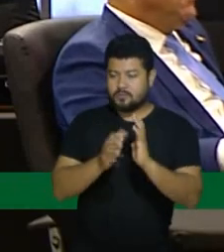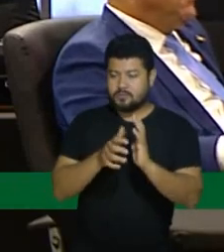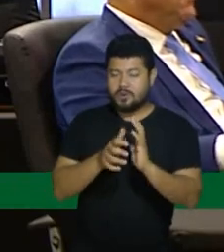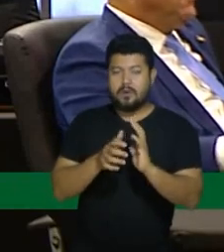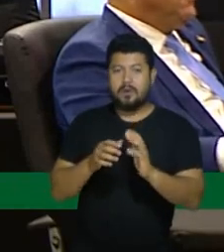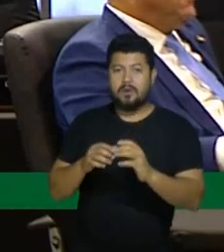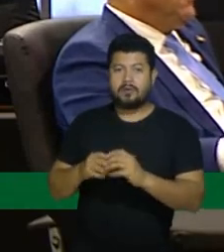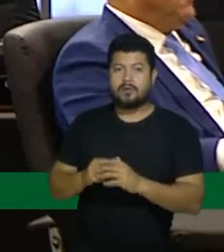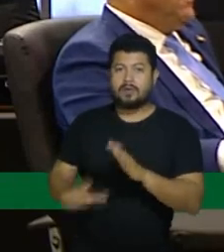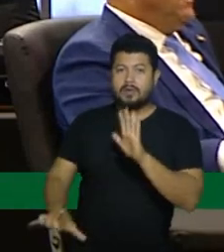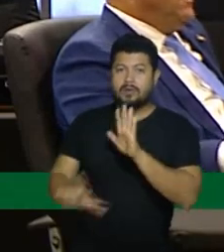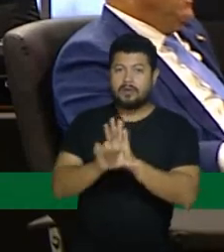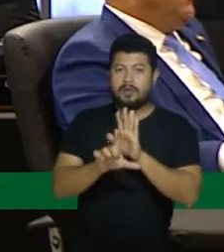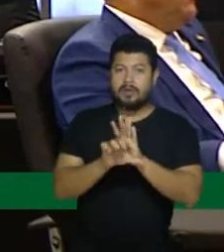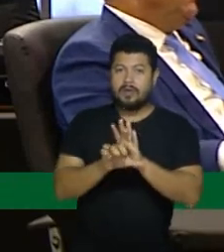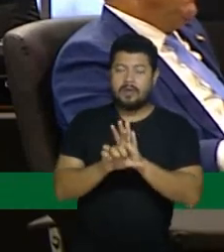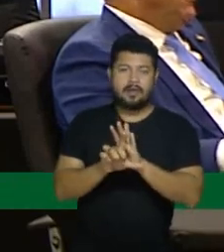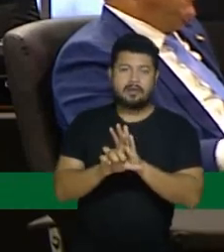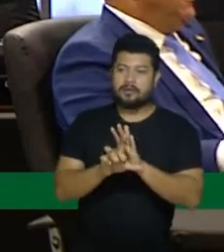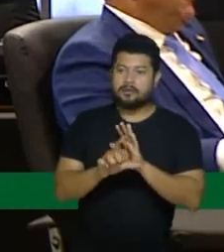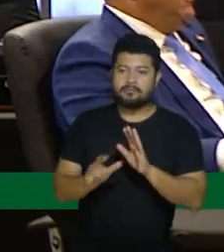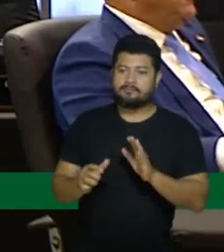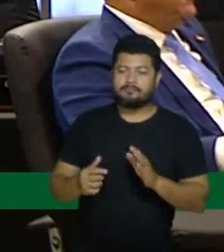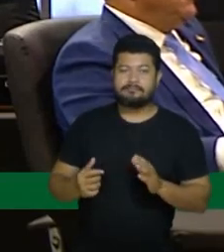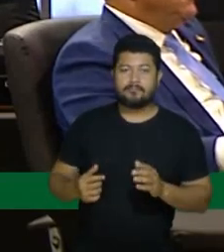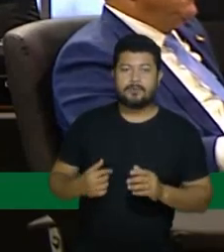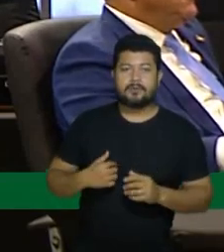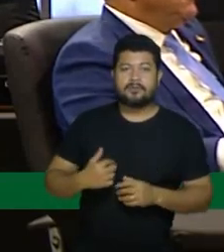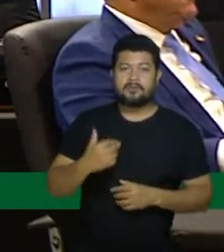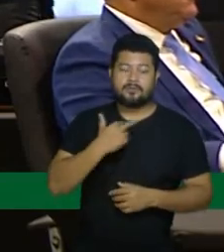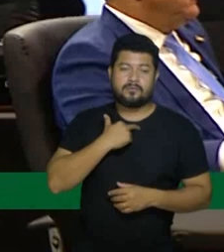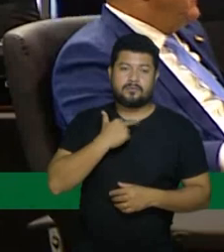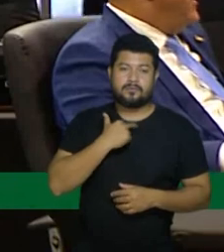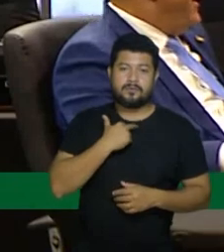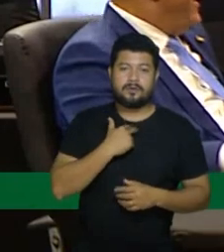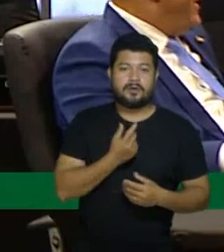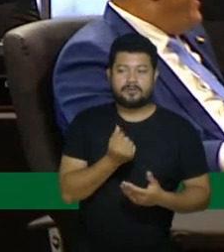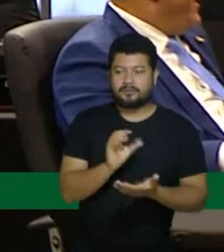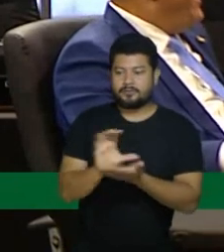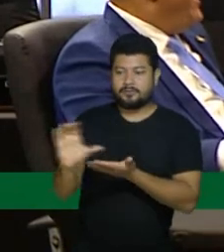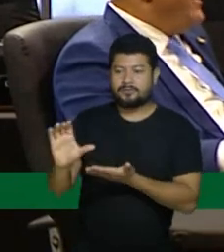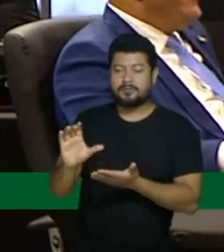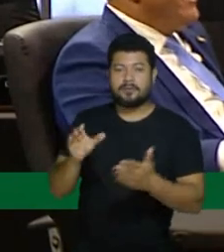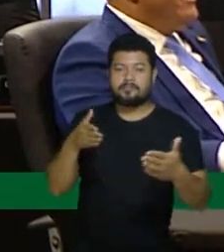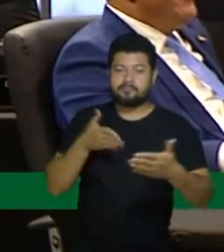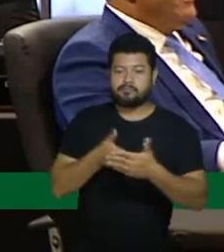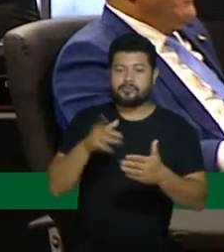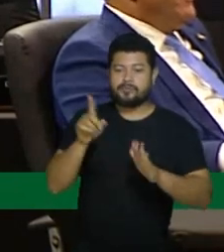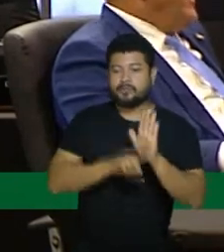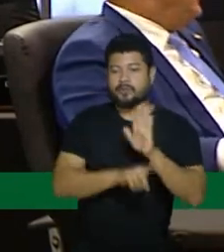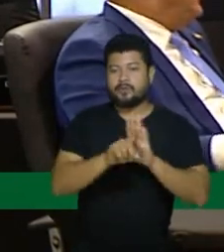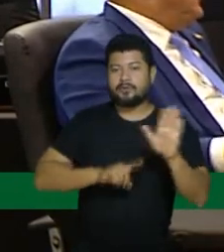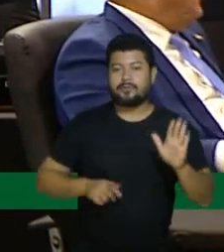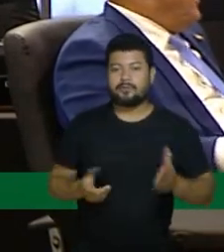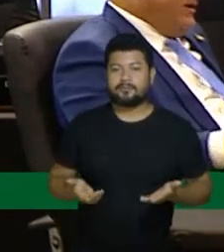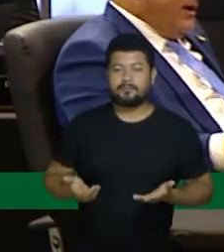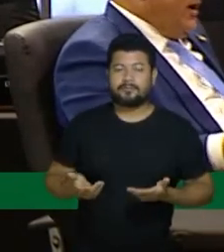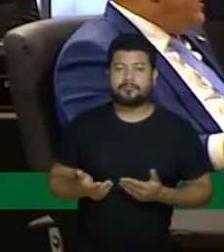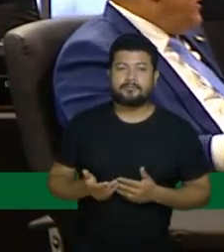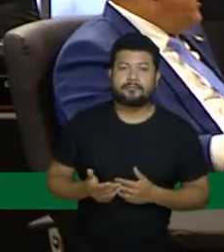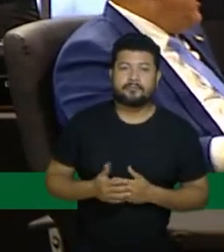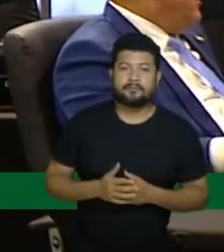lei acabou Nos impedindo então fica aqui também a minha voz desse Deputado aqui do Parlamento Catarinense pro Congresso Nacional pro